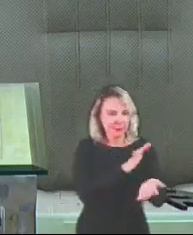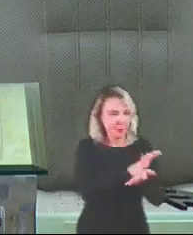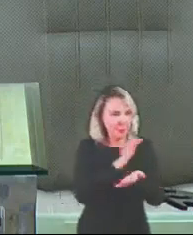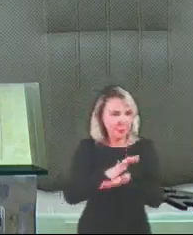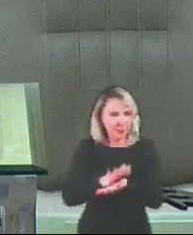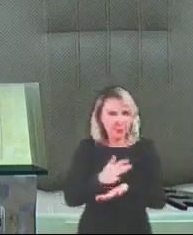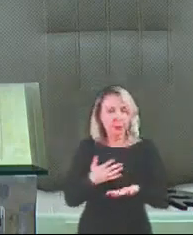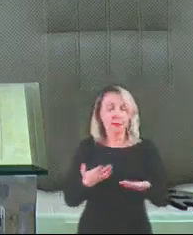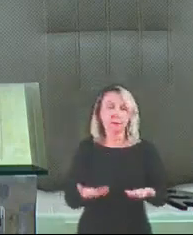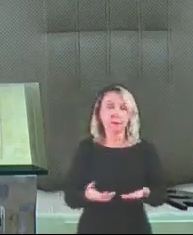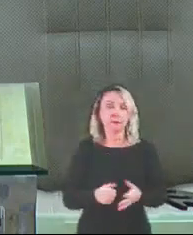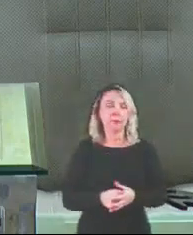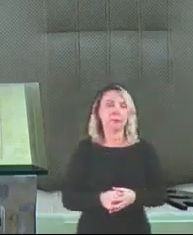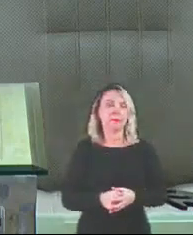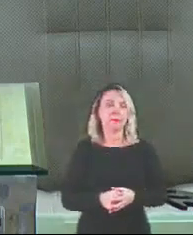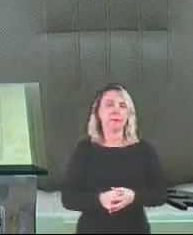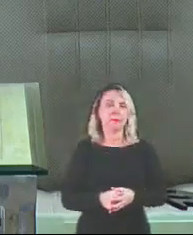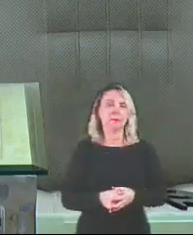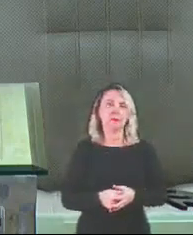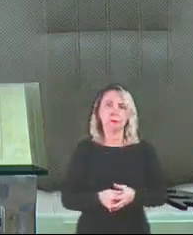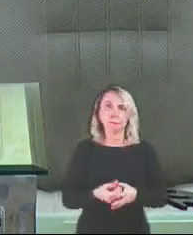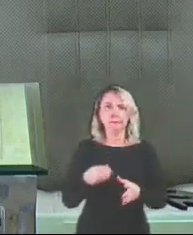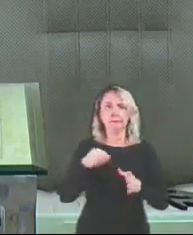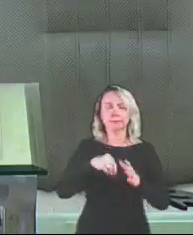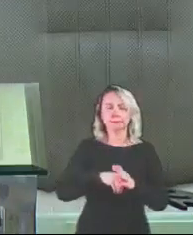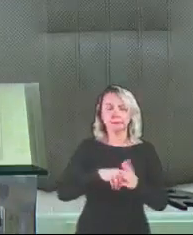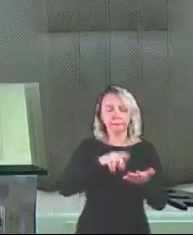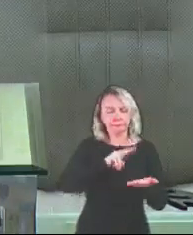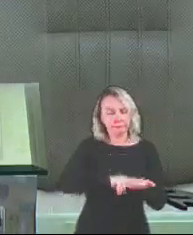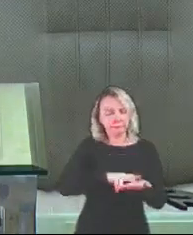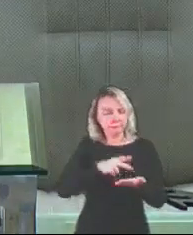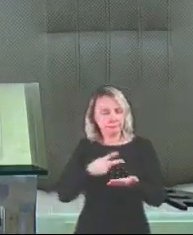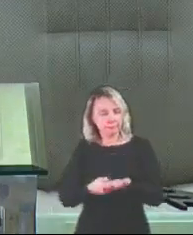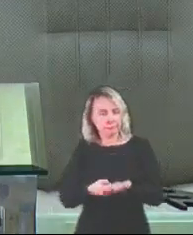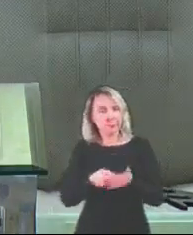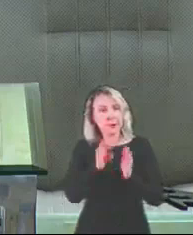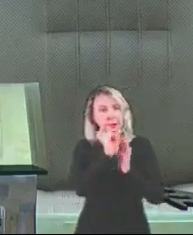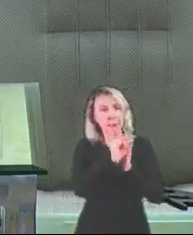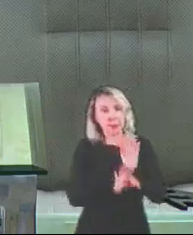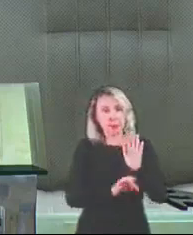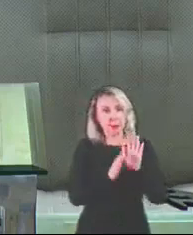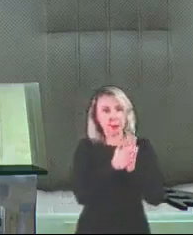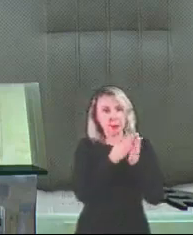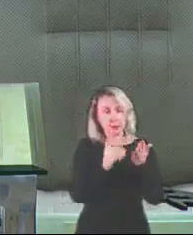causou, irmãos, dentro da interpretação dos textos bíblicos,